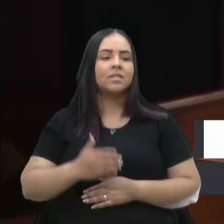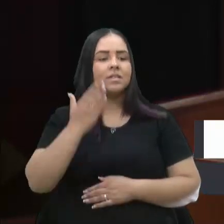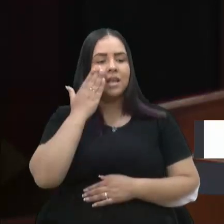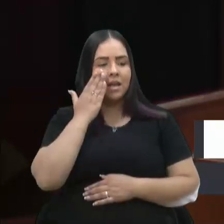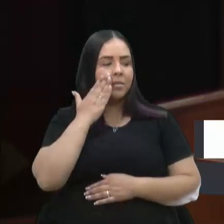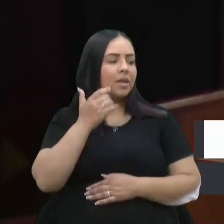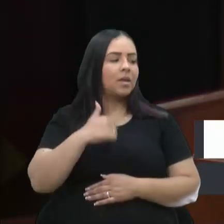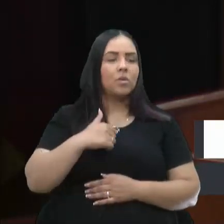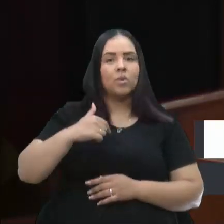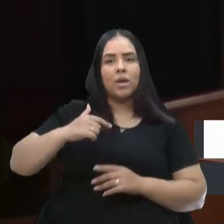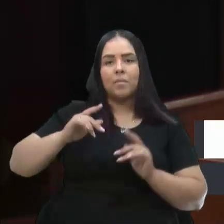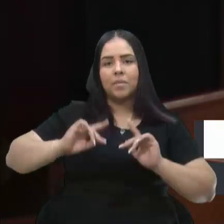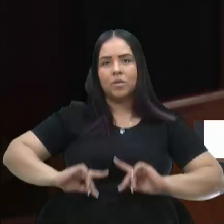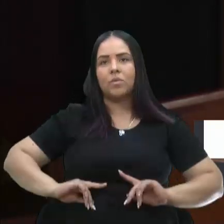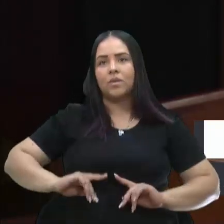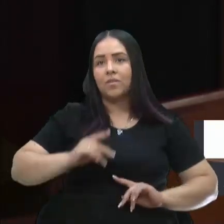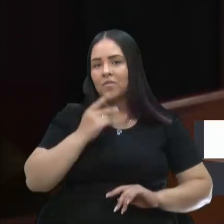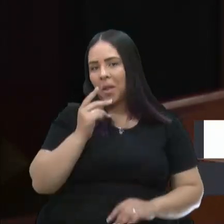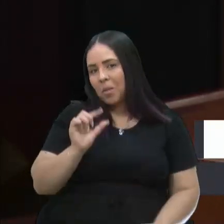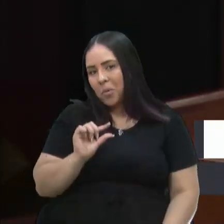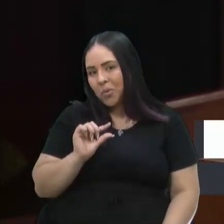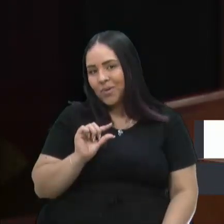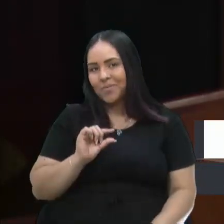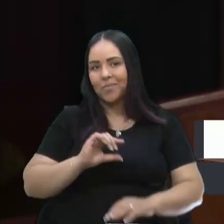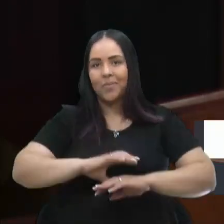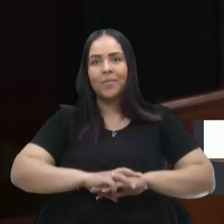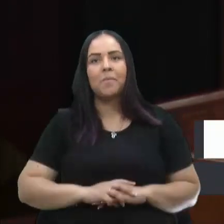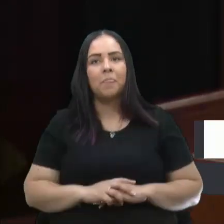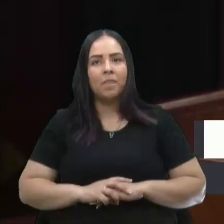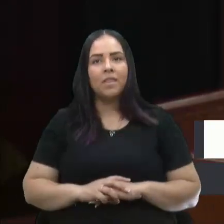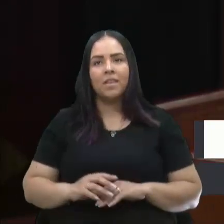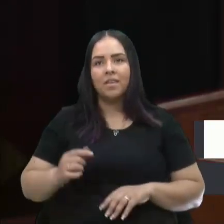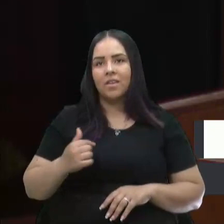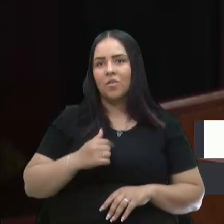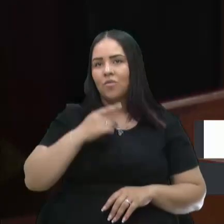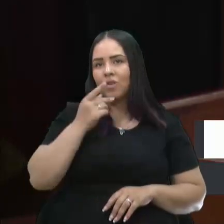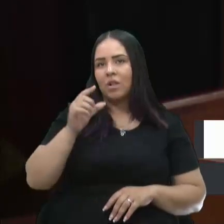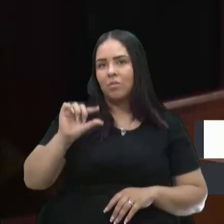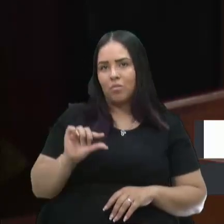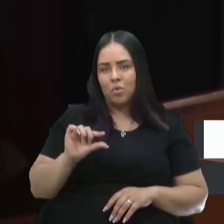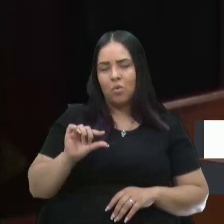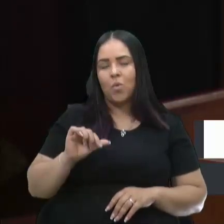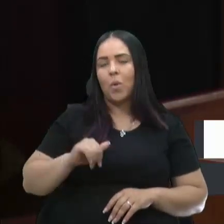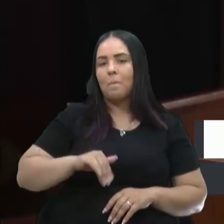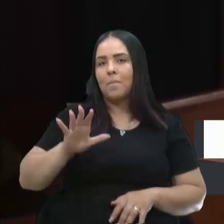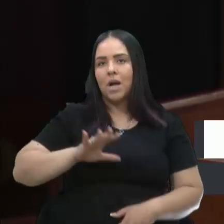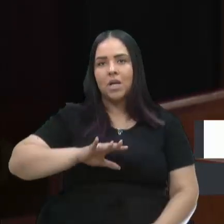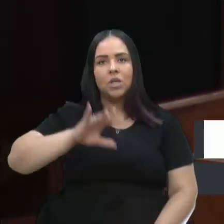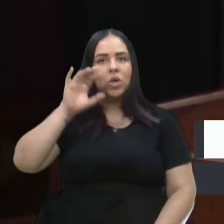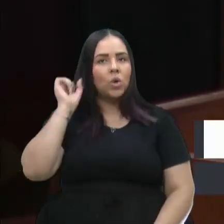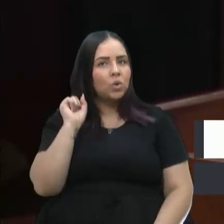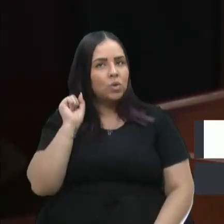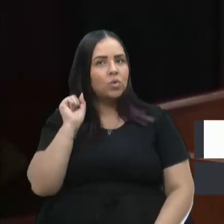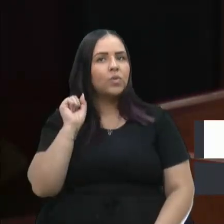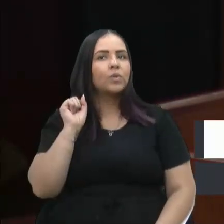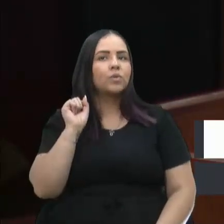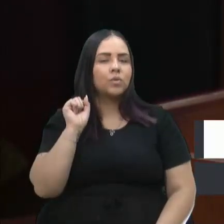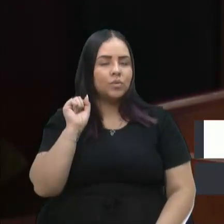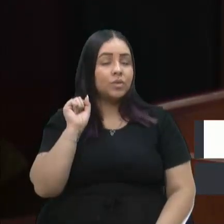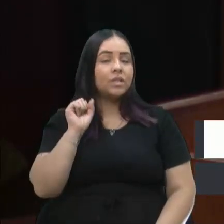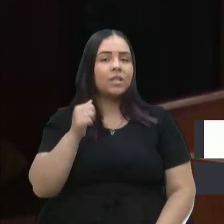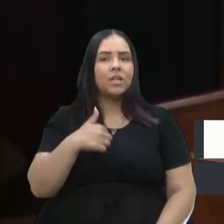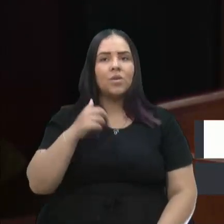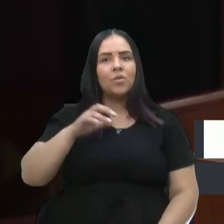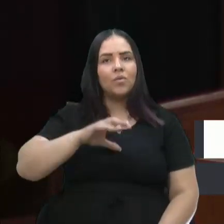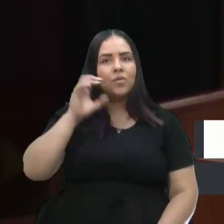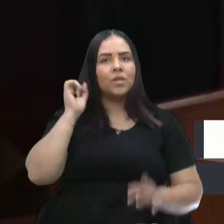sou o tipo de pessoa que fala pouco. Eu falo pouco e ouço mais. E através disso, ouvindo